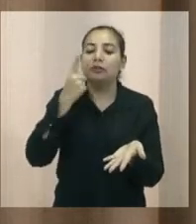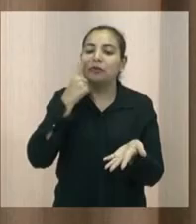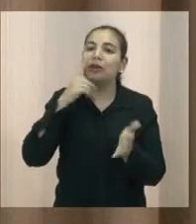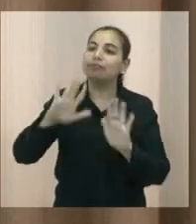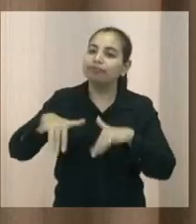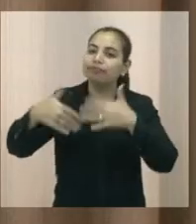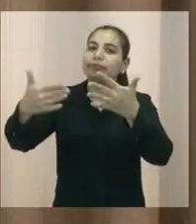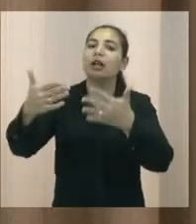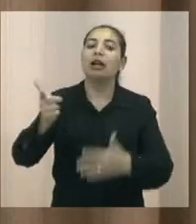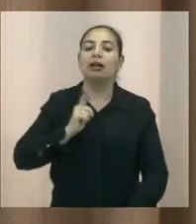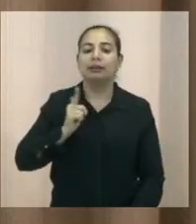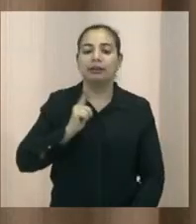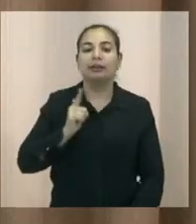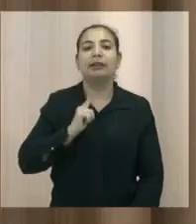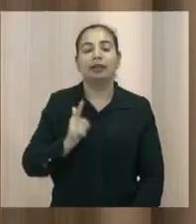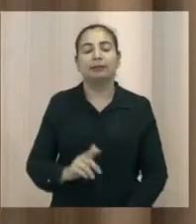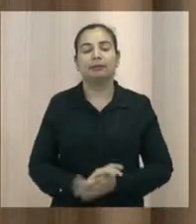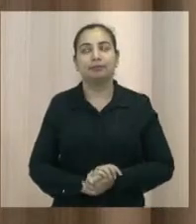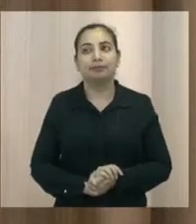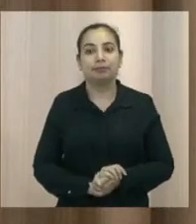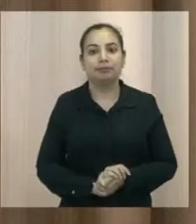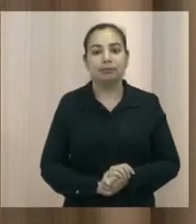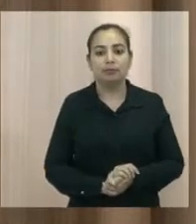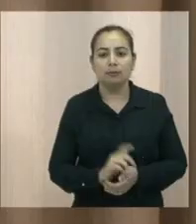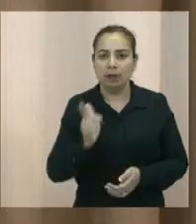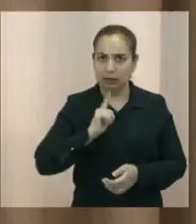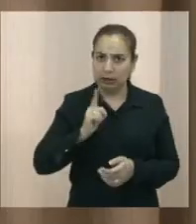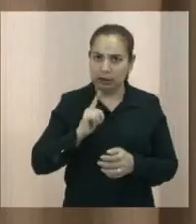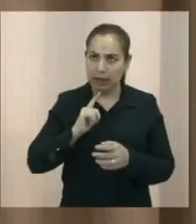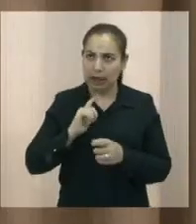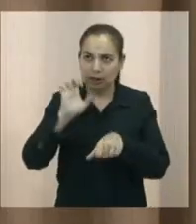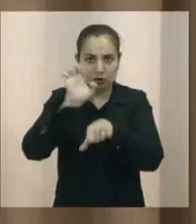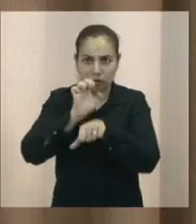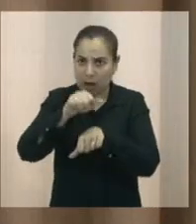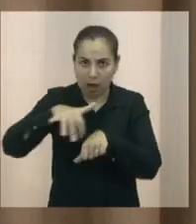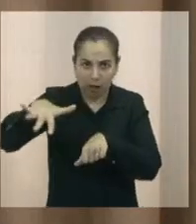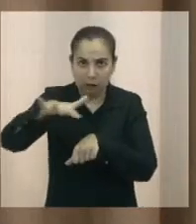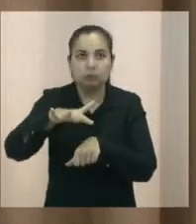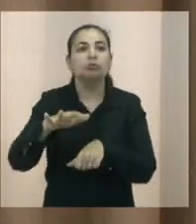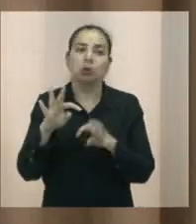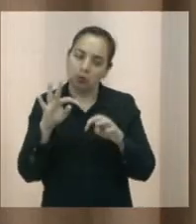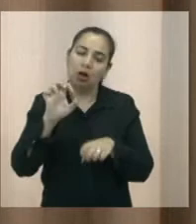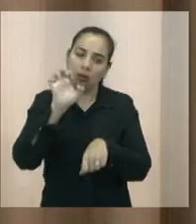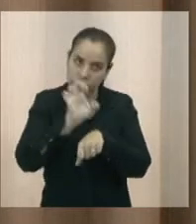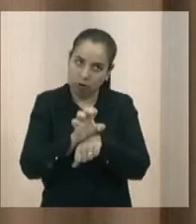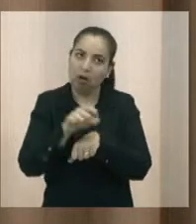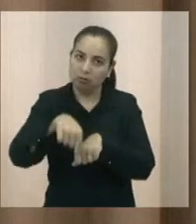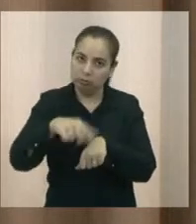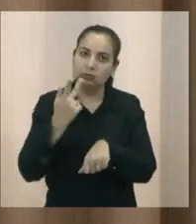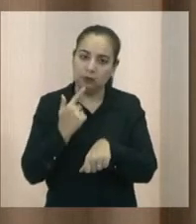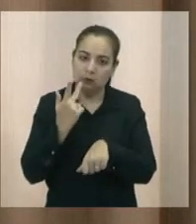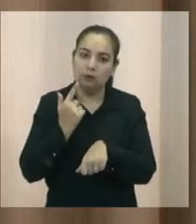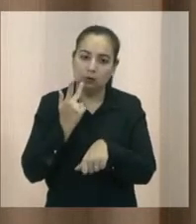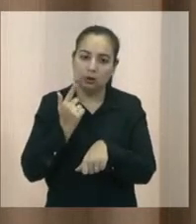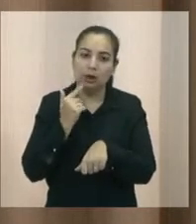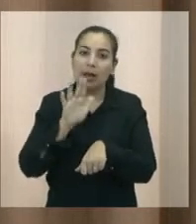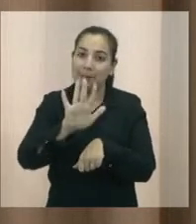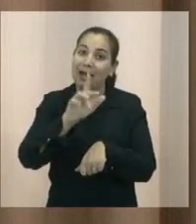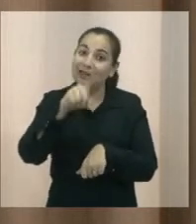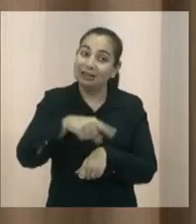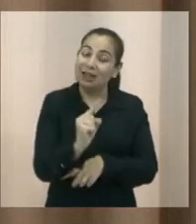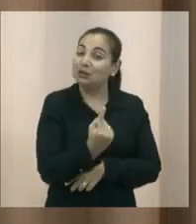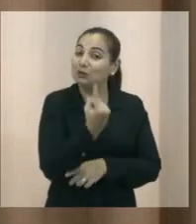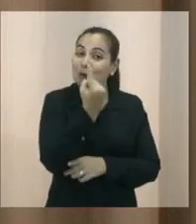com o Defensoria em Movimento. No caso, é em todo o estado, doutora? É em todo o estado. Agora, como é um caminhão,